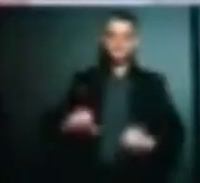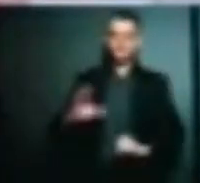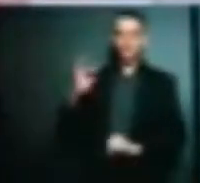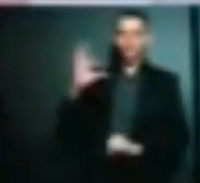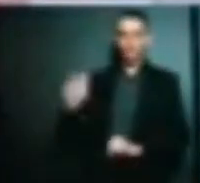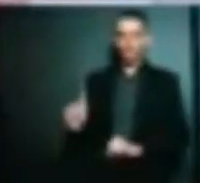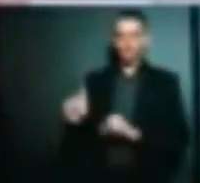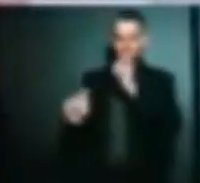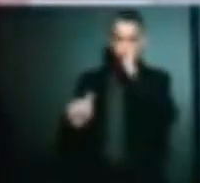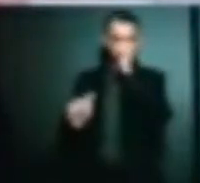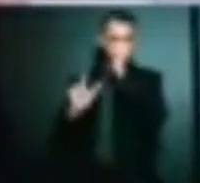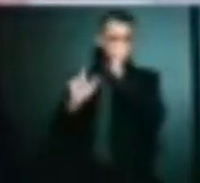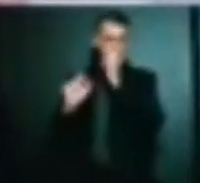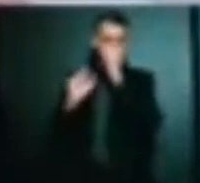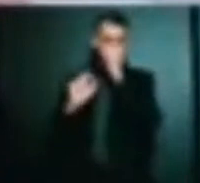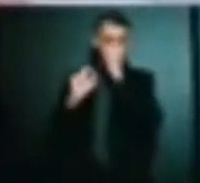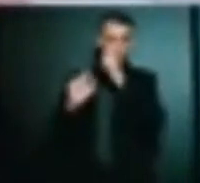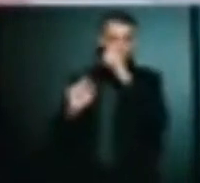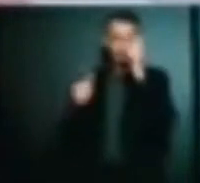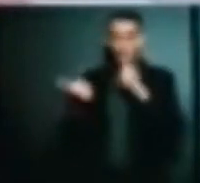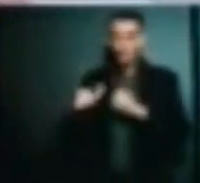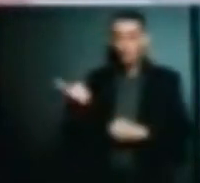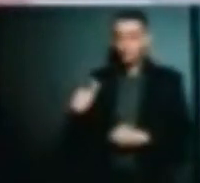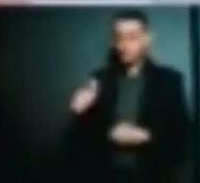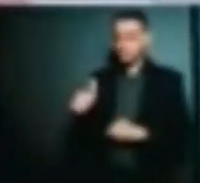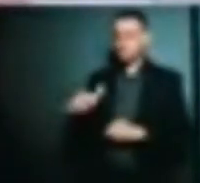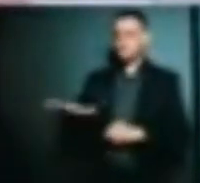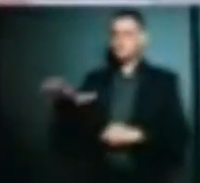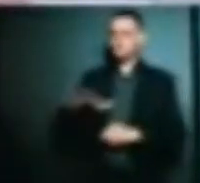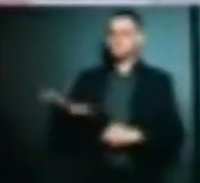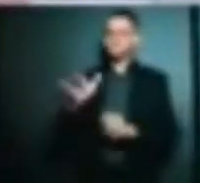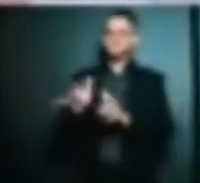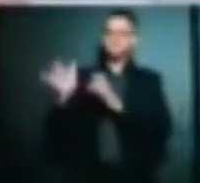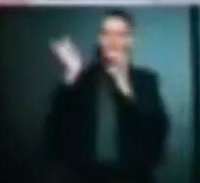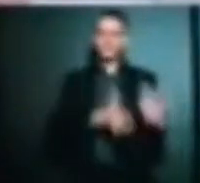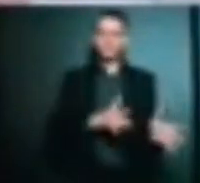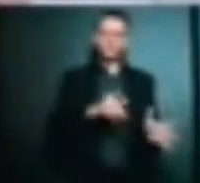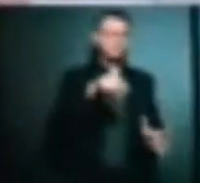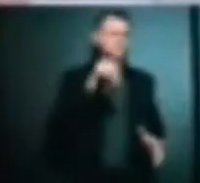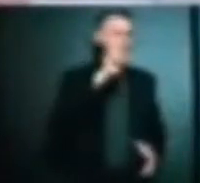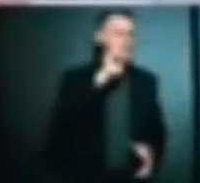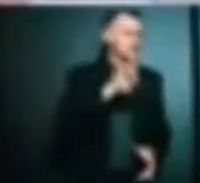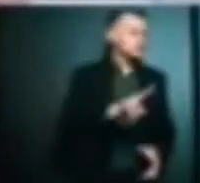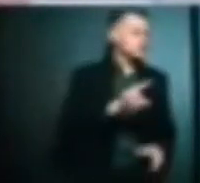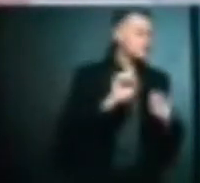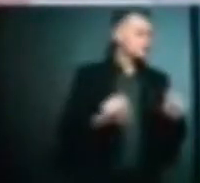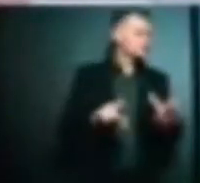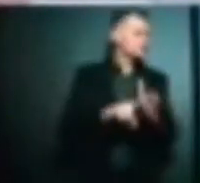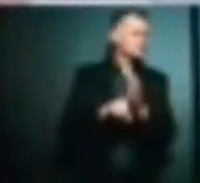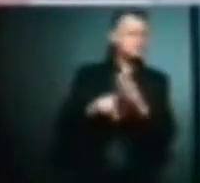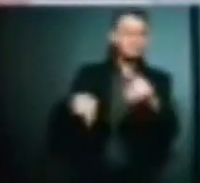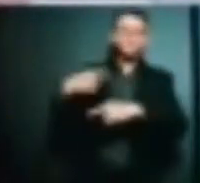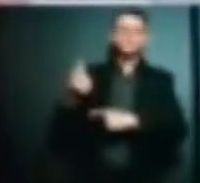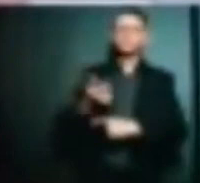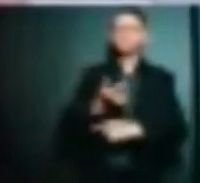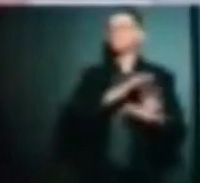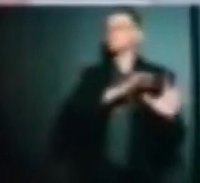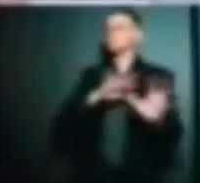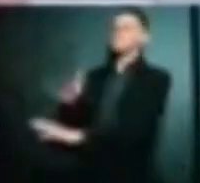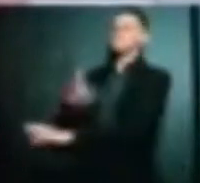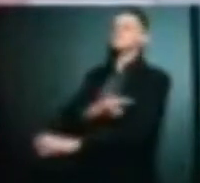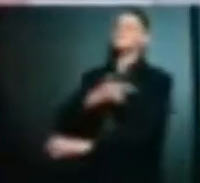feministas fez com que 11 delas tivessem que abandonar. Vocês viram essa matéria? Podem pesquisar para ela depois. Outro exemplo, claro, disso